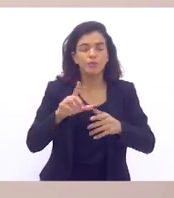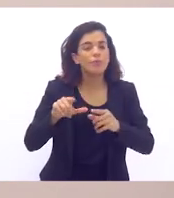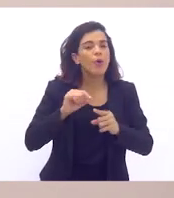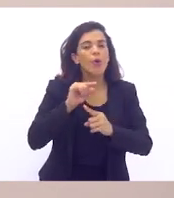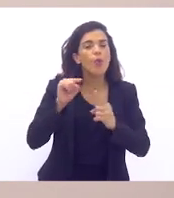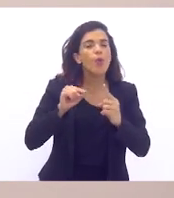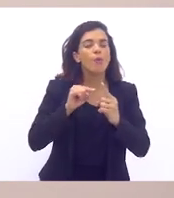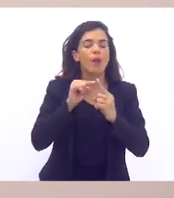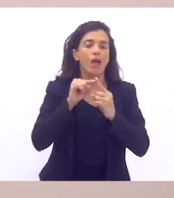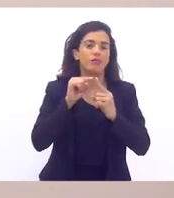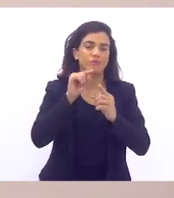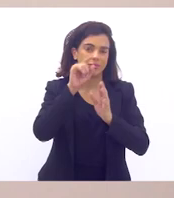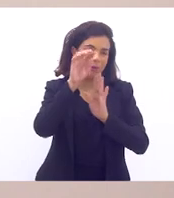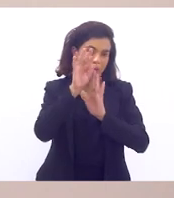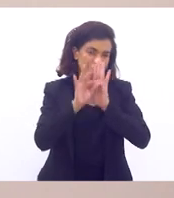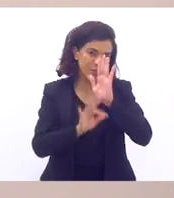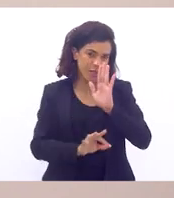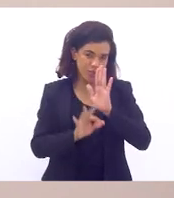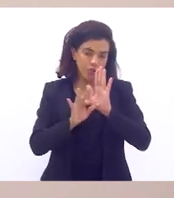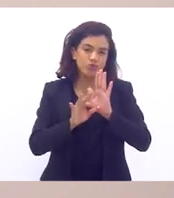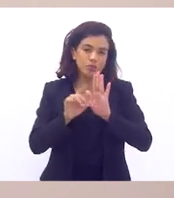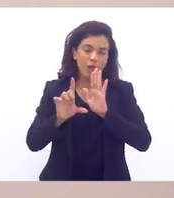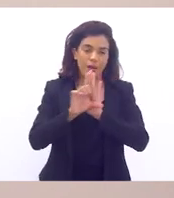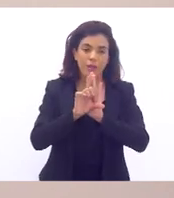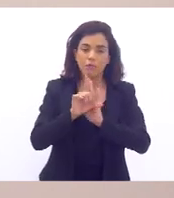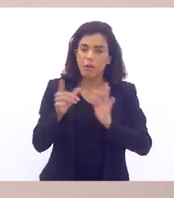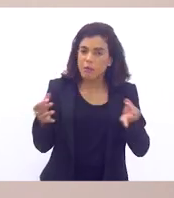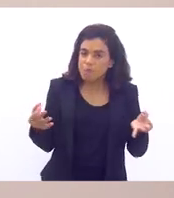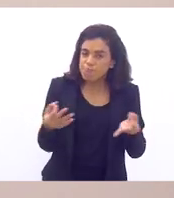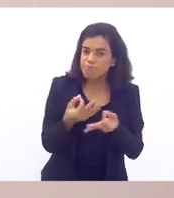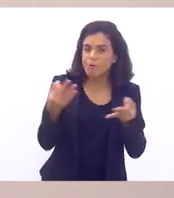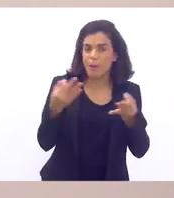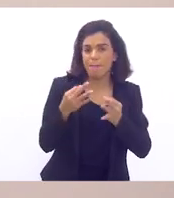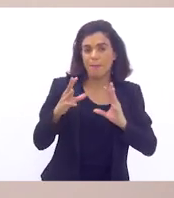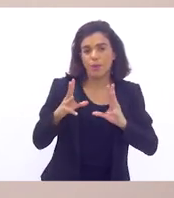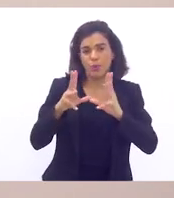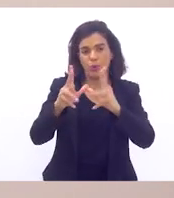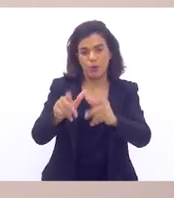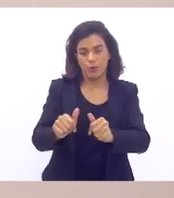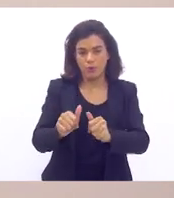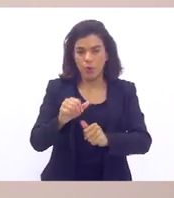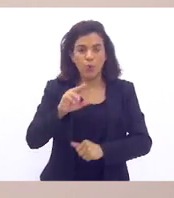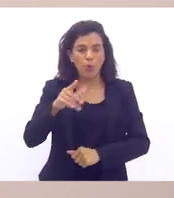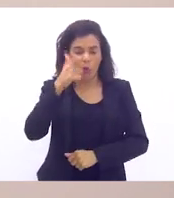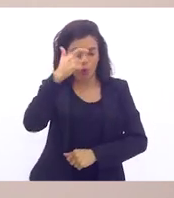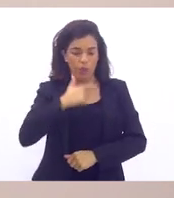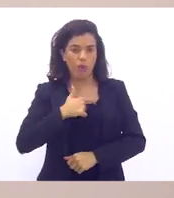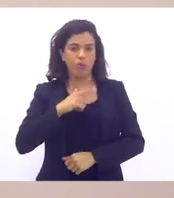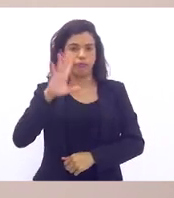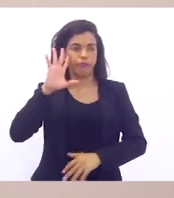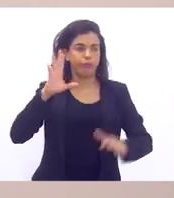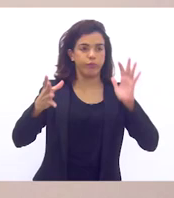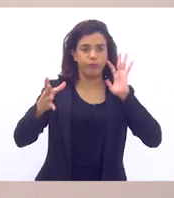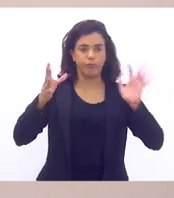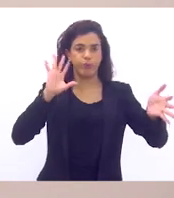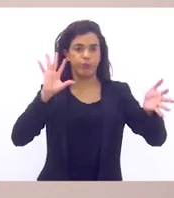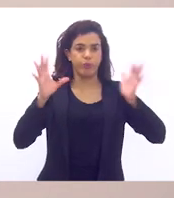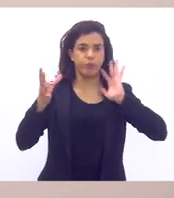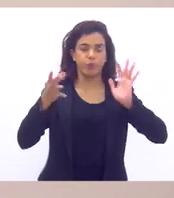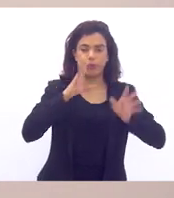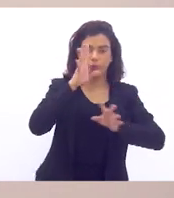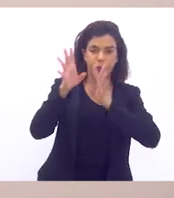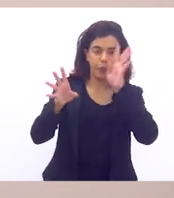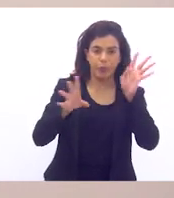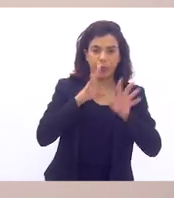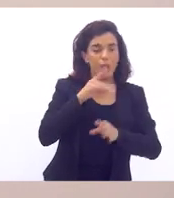formatar este projeto de lei para que ele seja de fato eficaz para todos não sou eu o dono da verdade eu vou ter que chamar a gente que vai